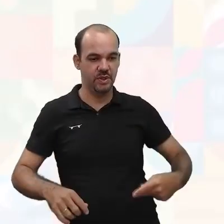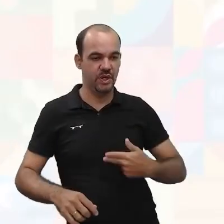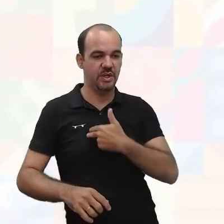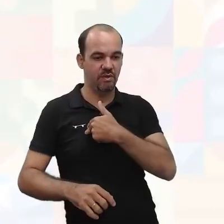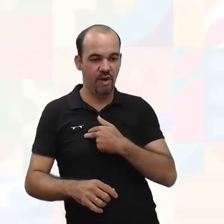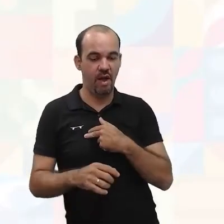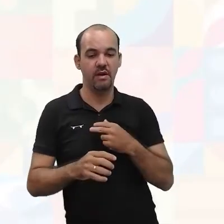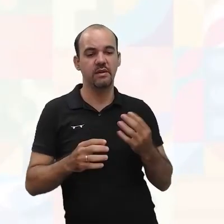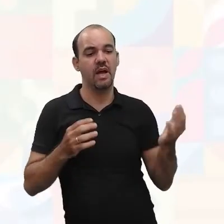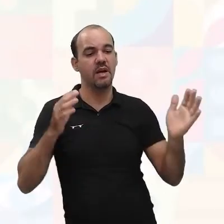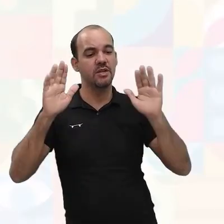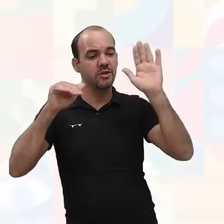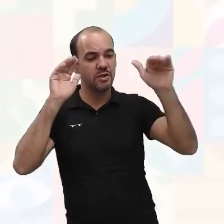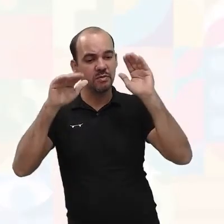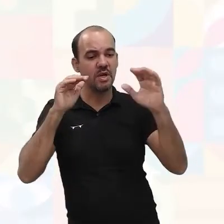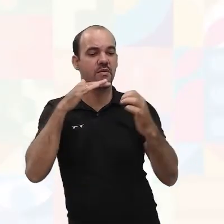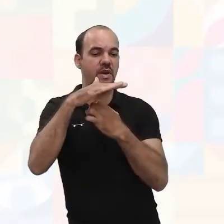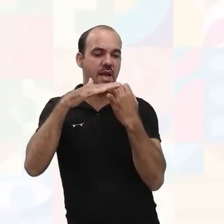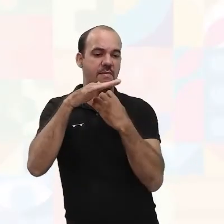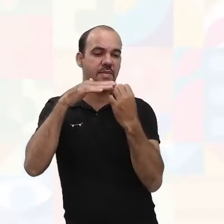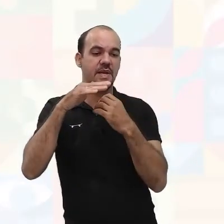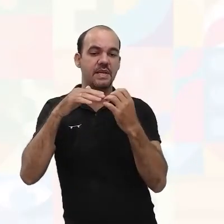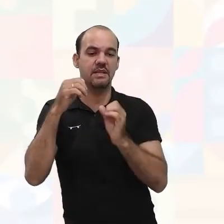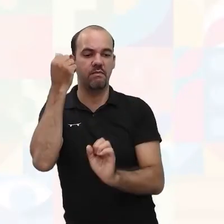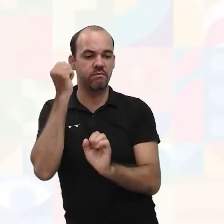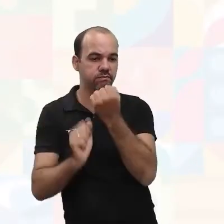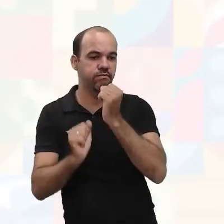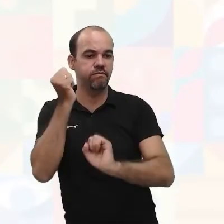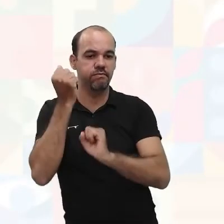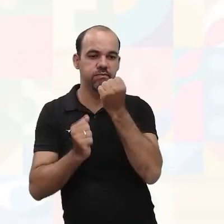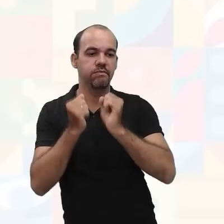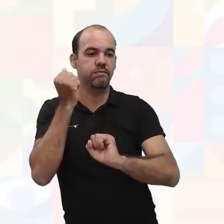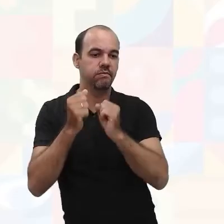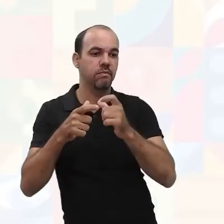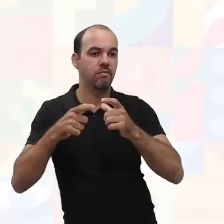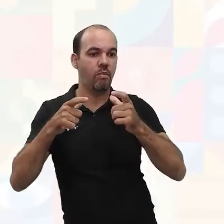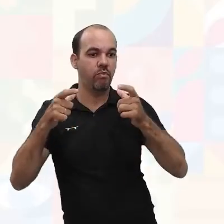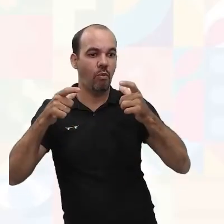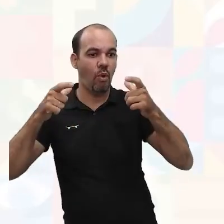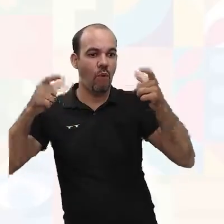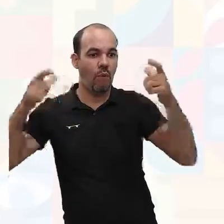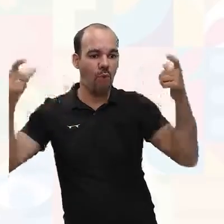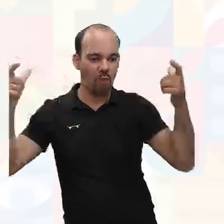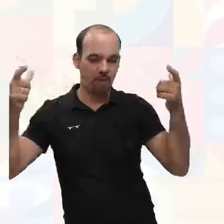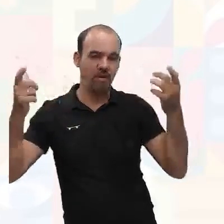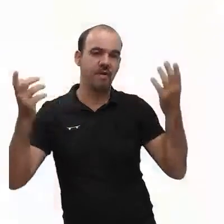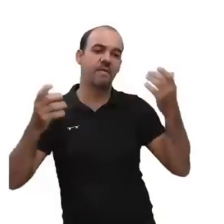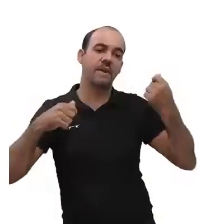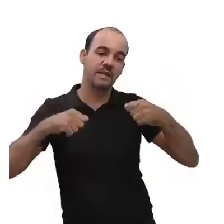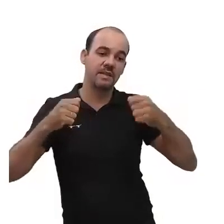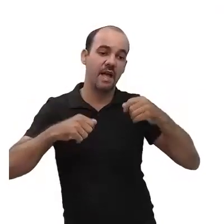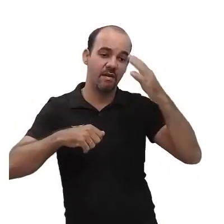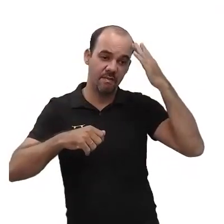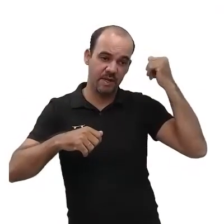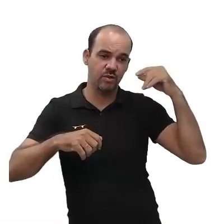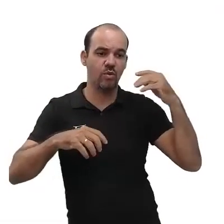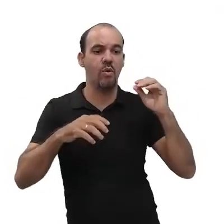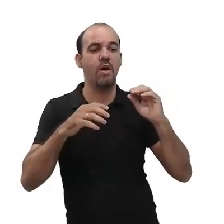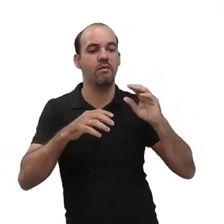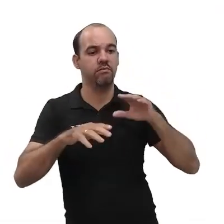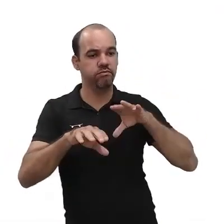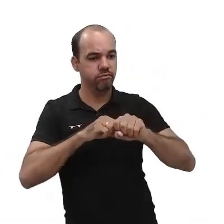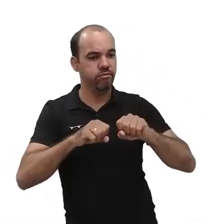letrada para atender às necessidades daquele momento. Então, a partir daí, uma noção de aprendizagem e a